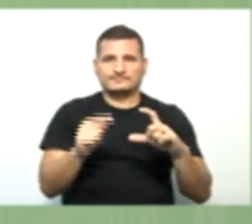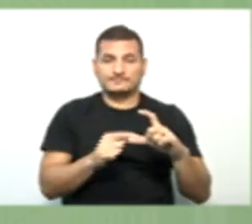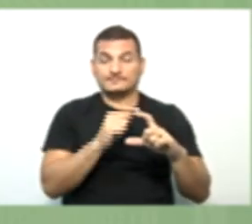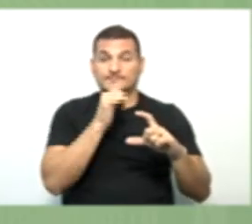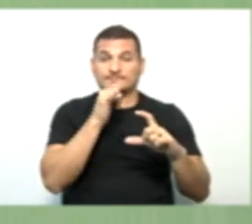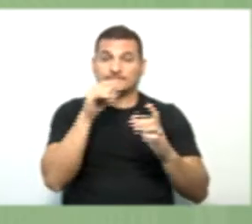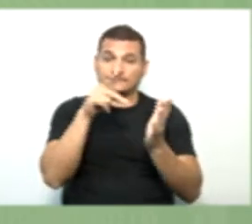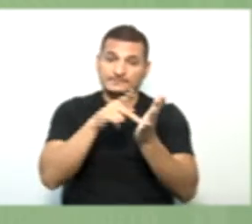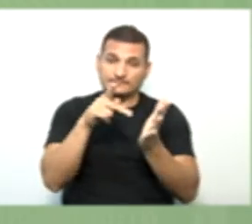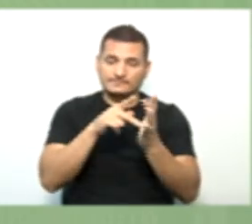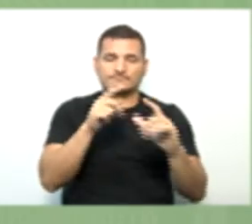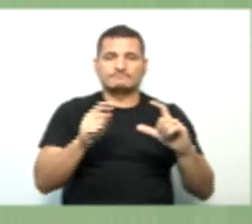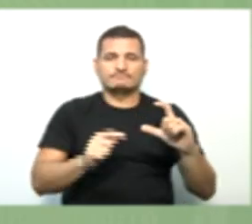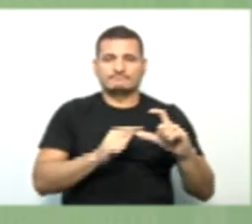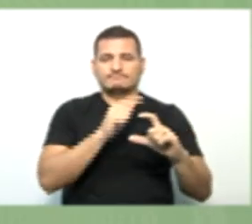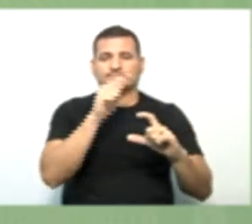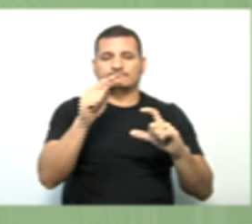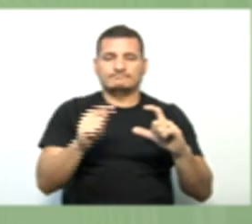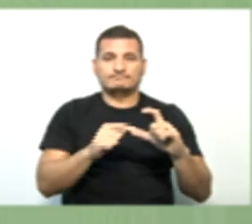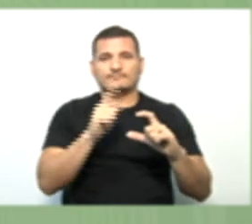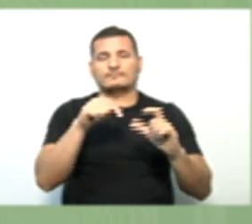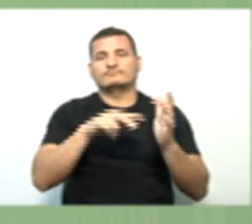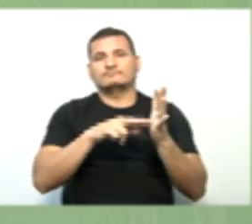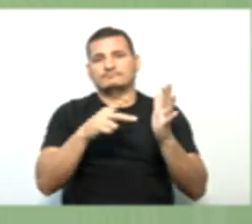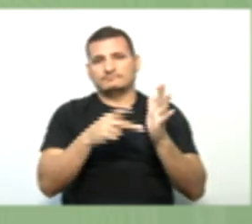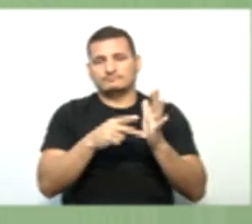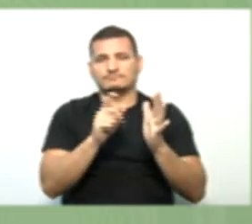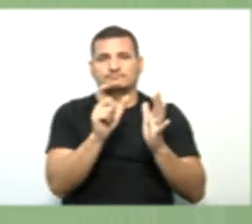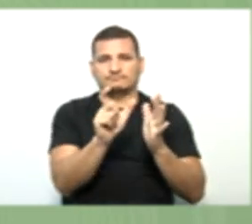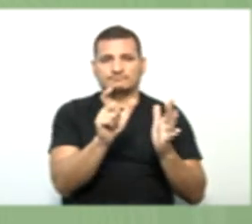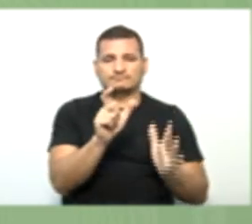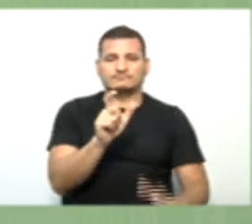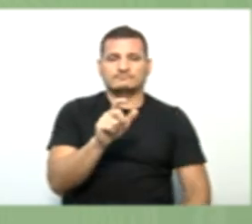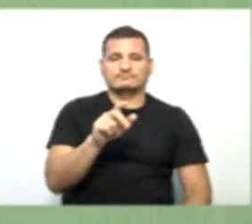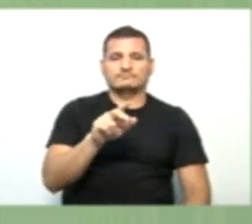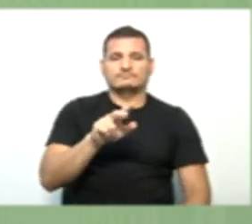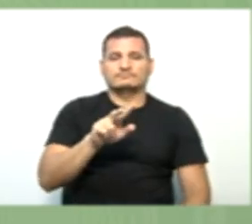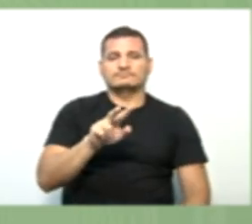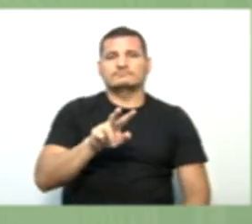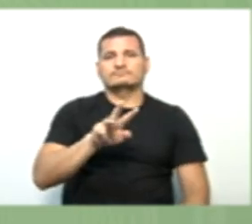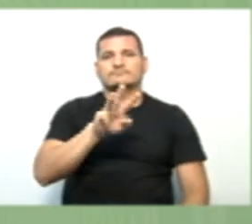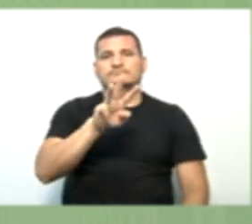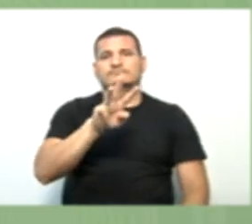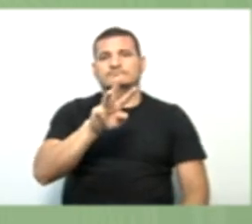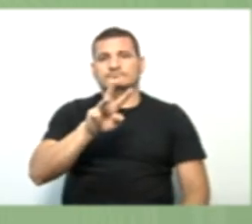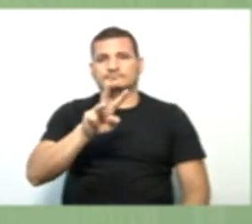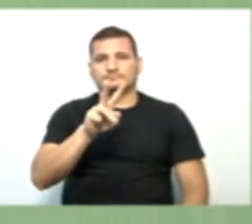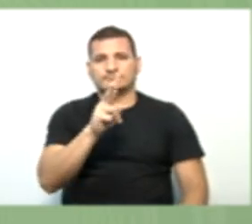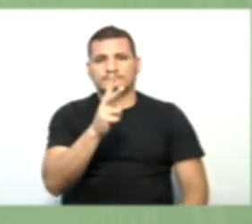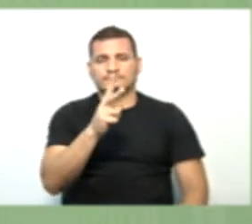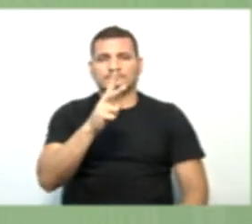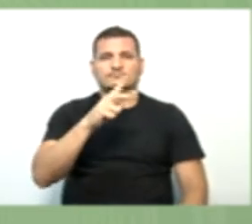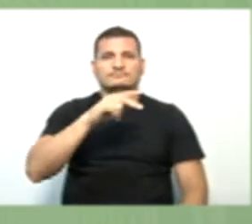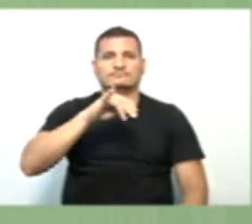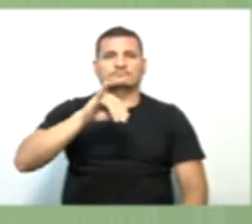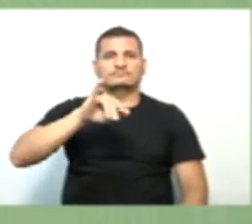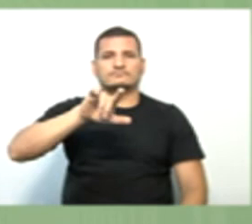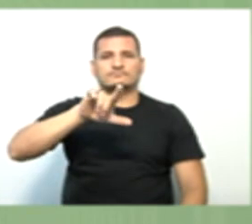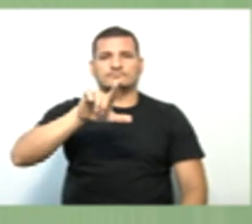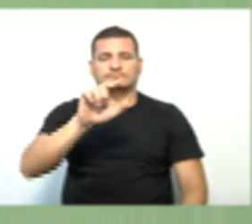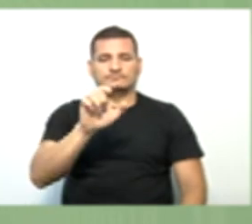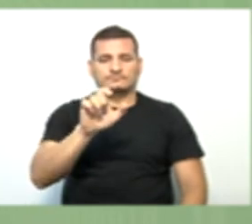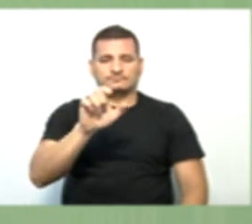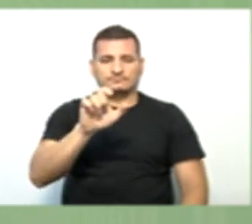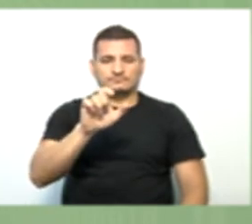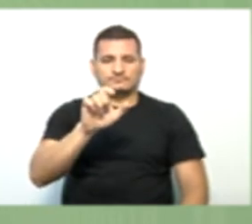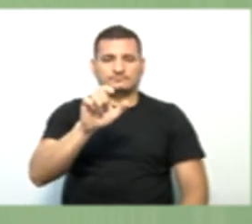essa condição for verdadeira. Esse é o significado da palavra while. Então, while significa enquanto. Então, enquanto a condição é verdadeira,